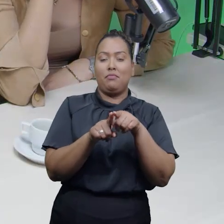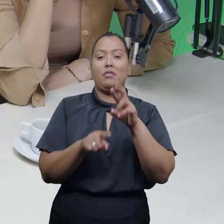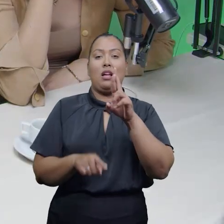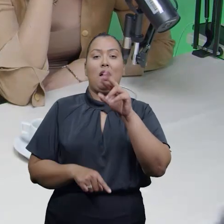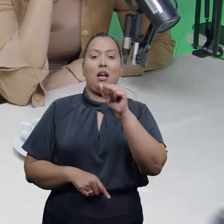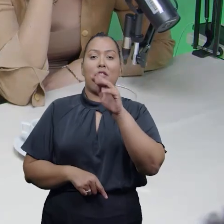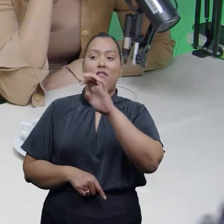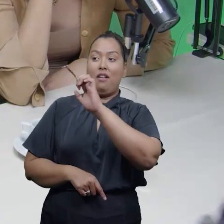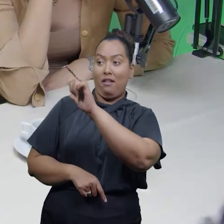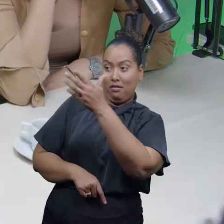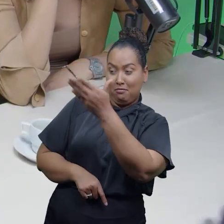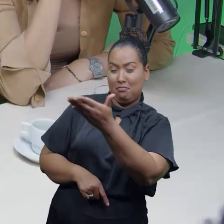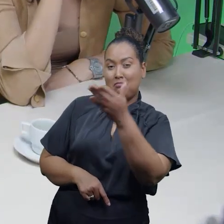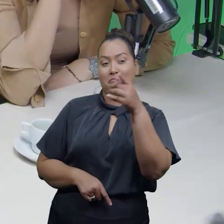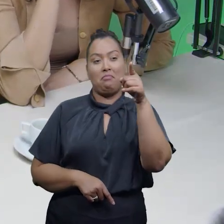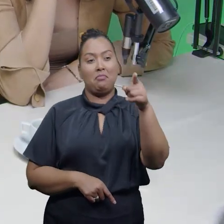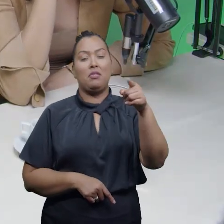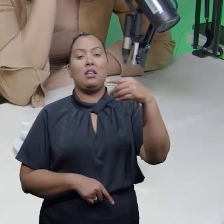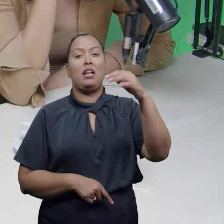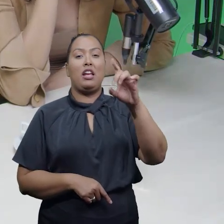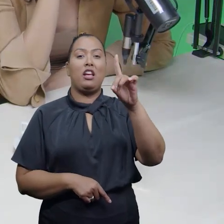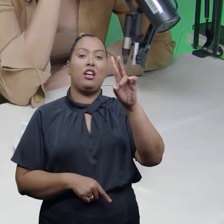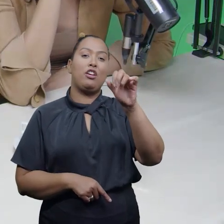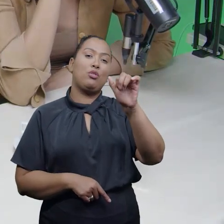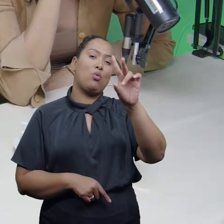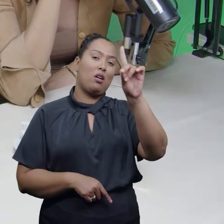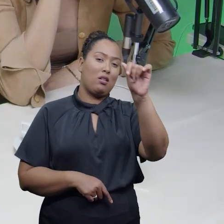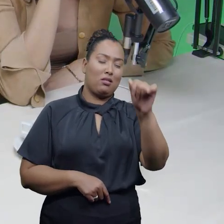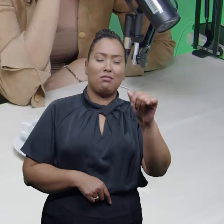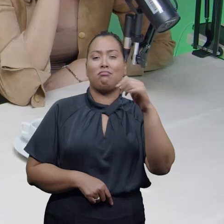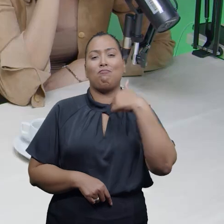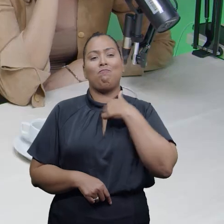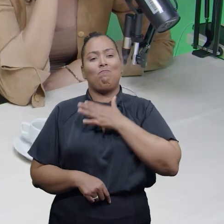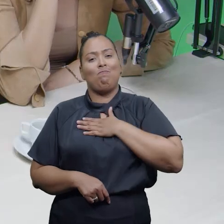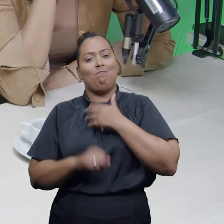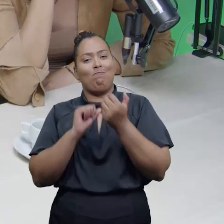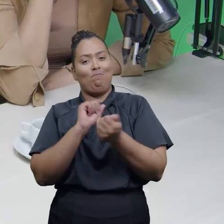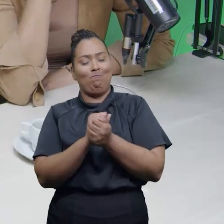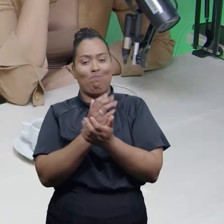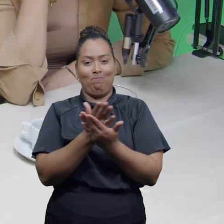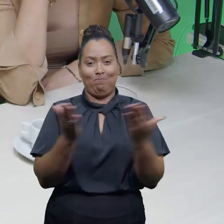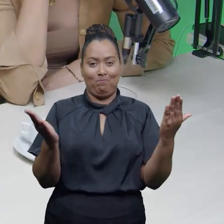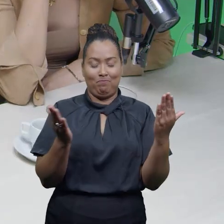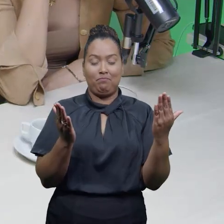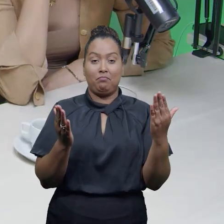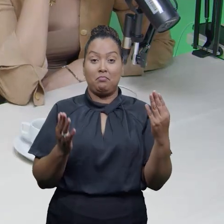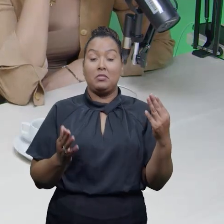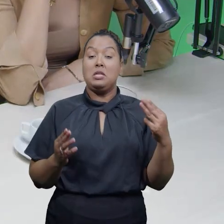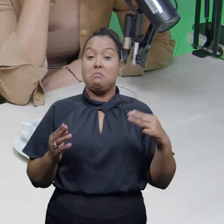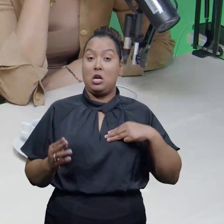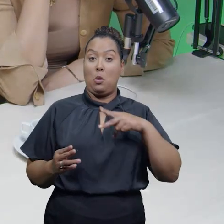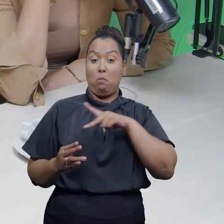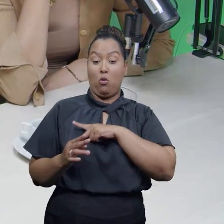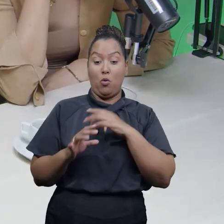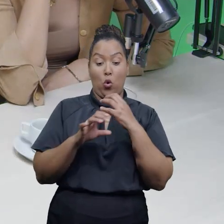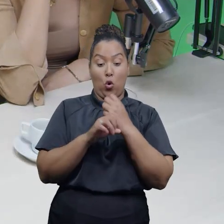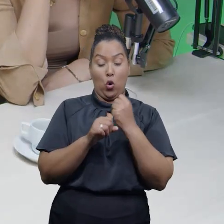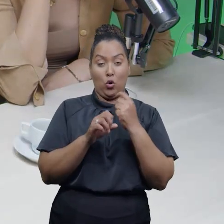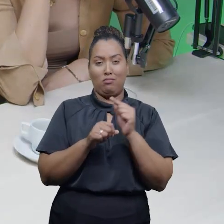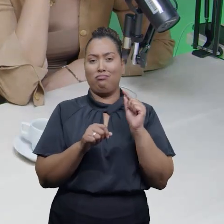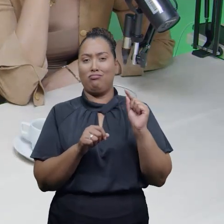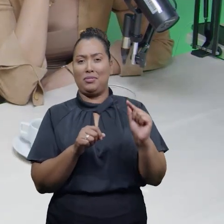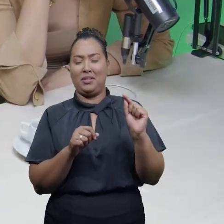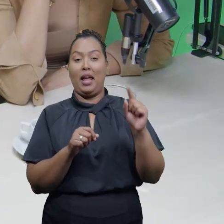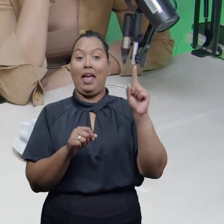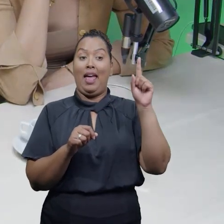nossa. Dr. Rafael, doutora Maria Eduarda, foi um prazer estar aqui com vocês hoje. E o Ministério Público de Contas é isso, é